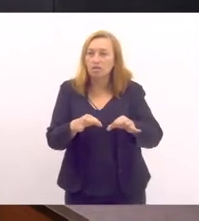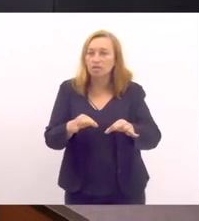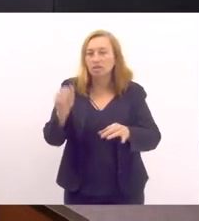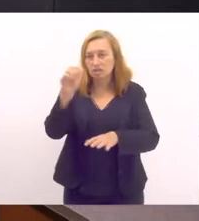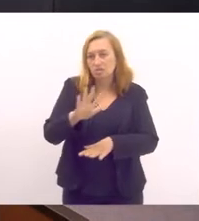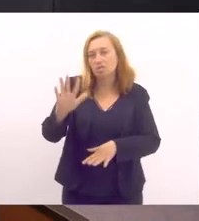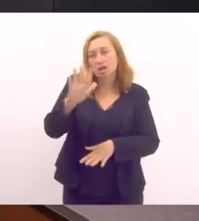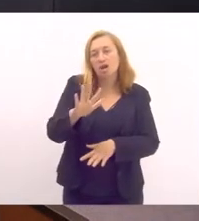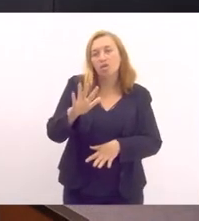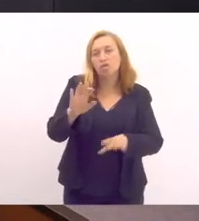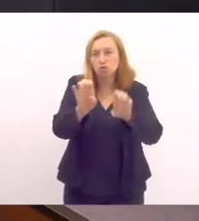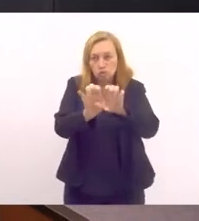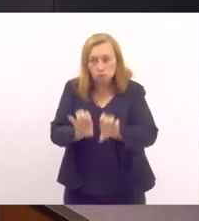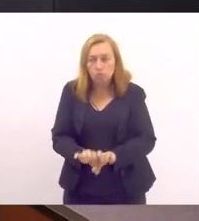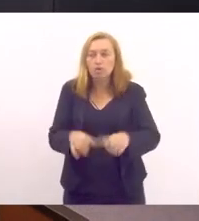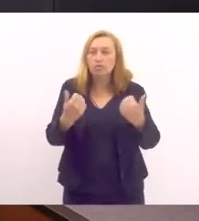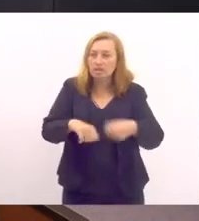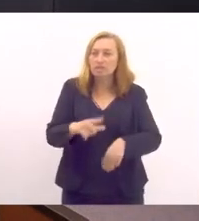Mas, sim,